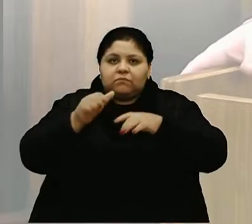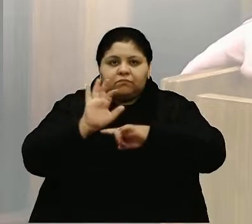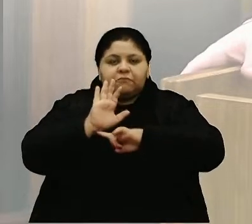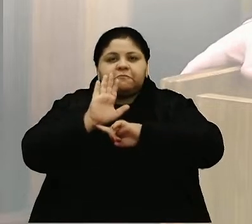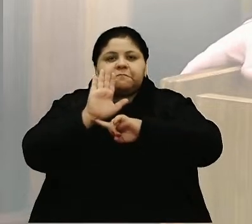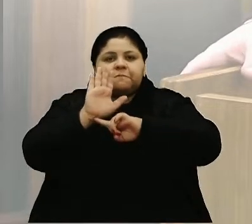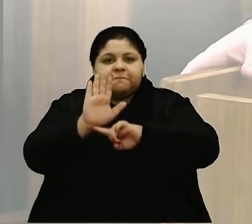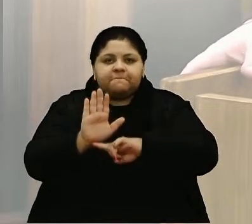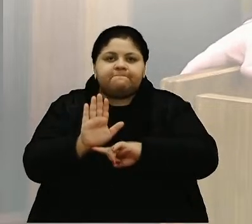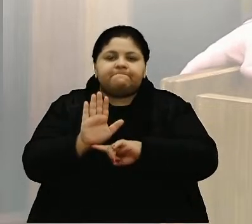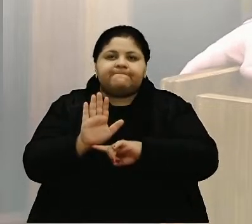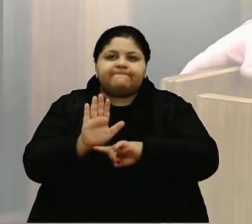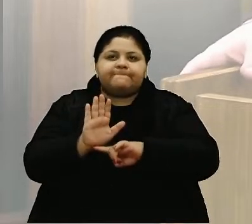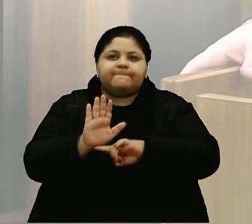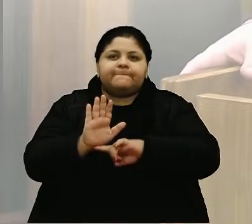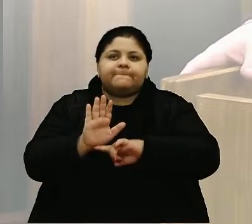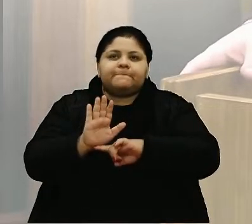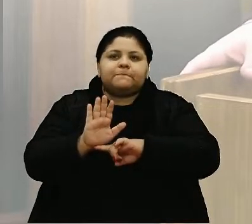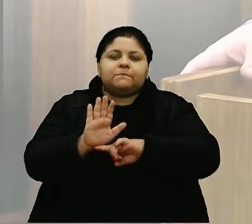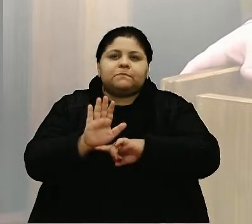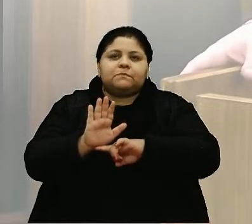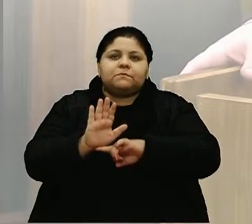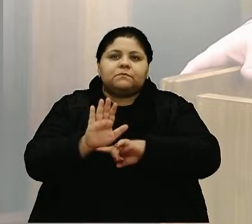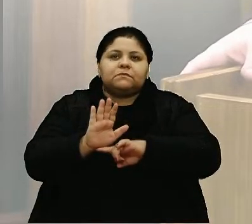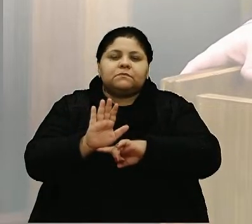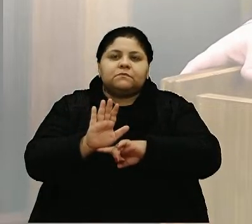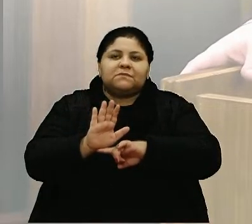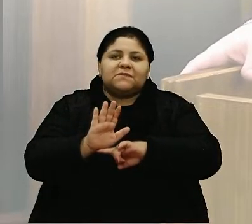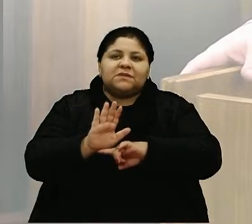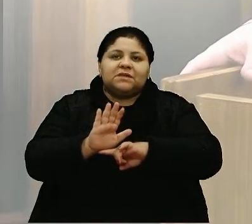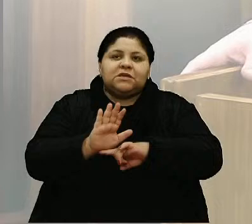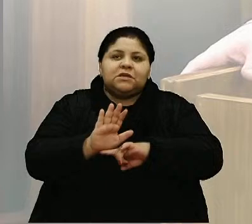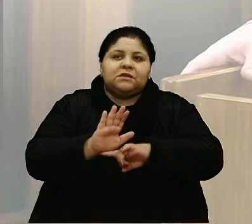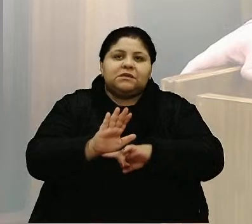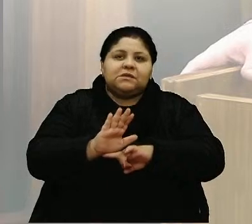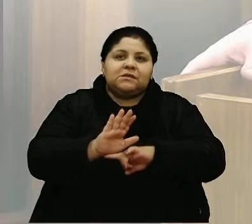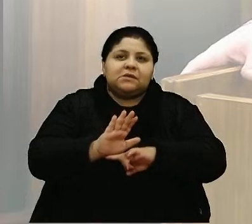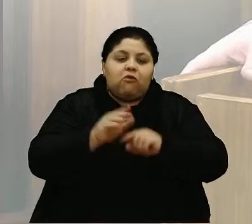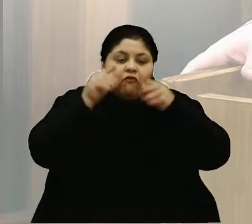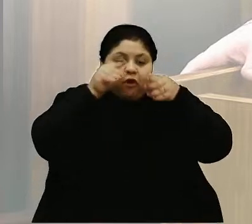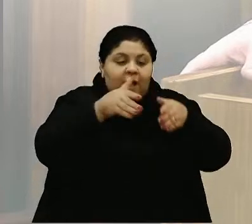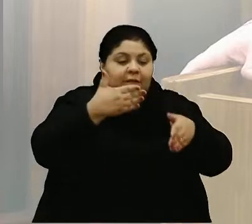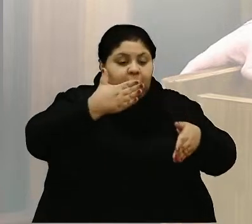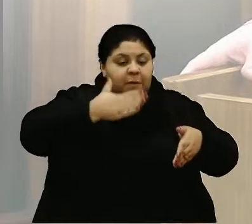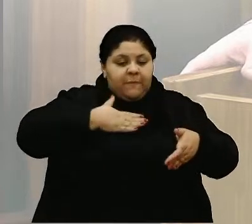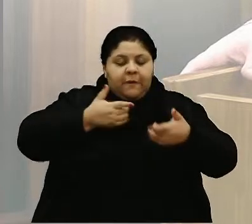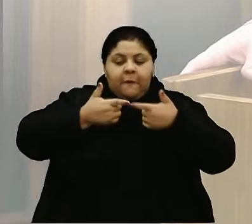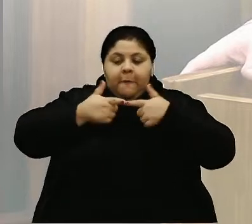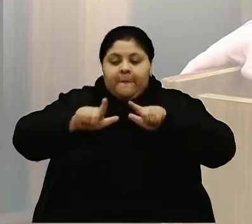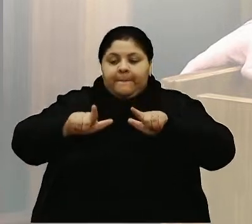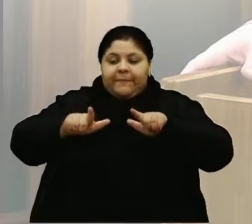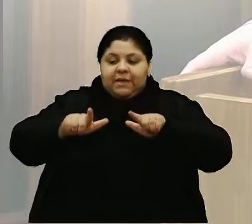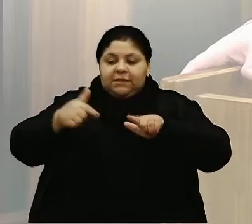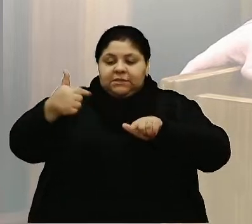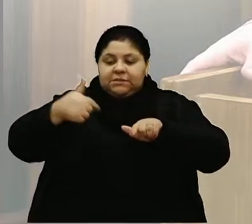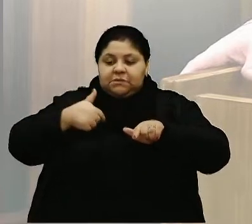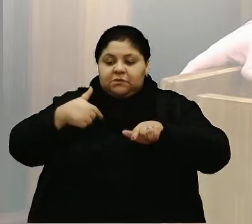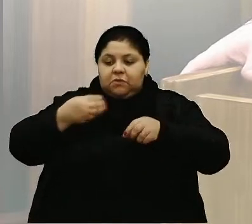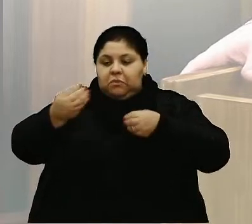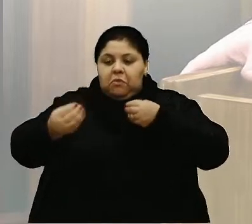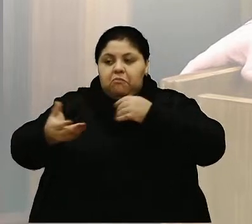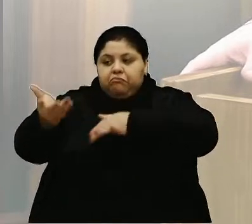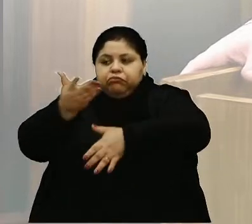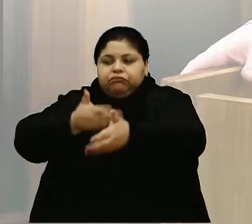vocês não dão diretamente a mim, mas de repente, através da minha pessoa, dão